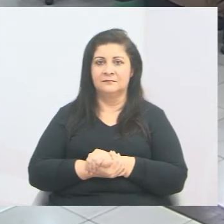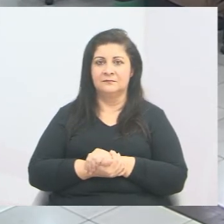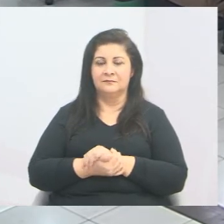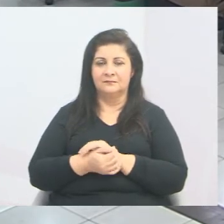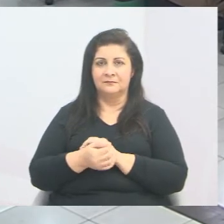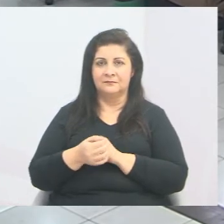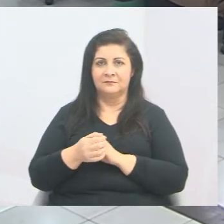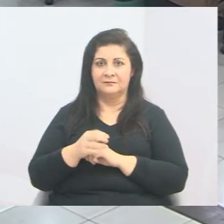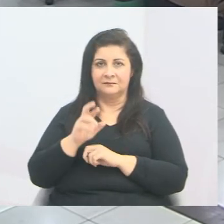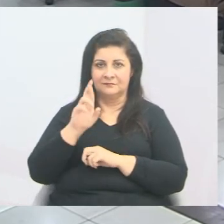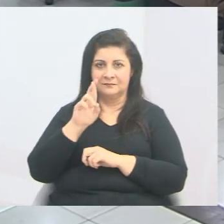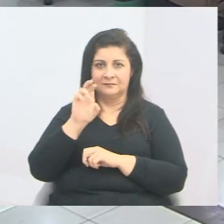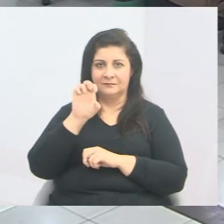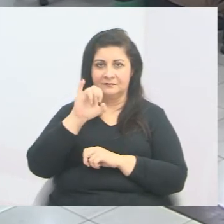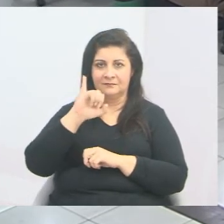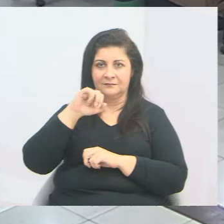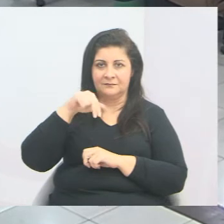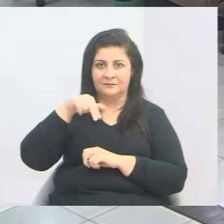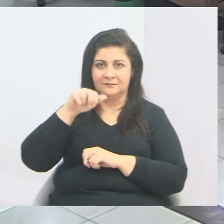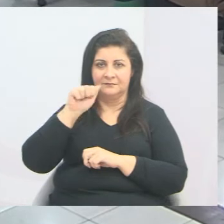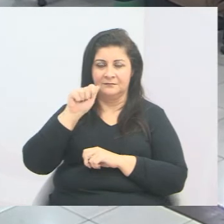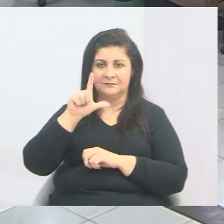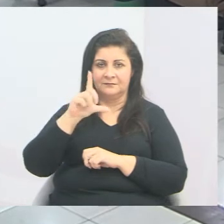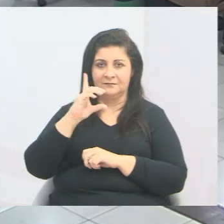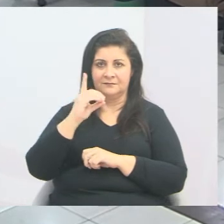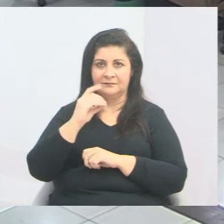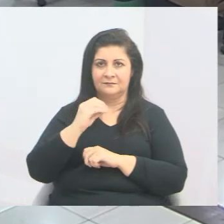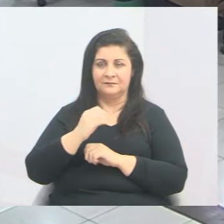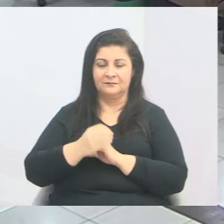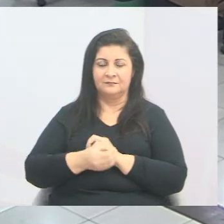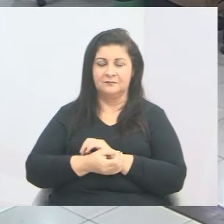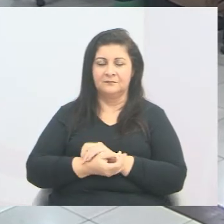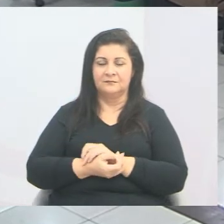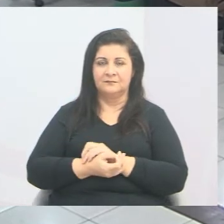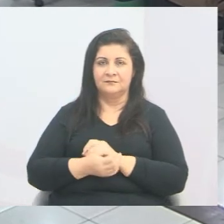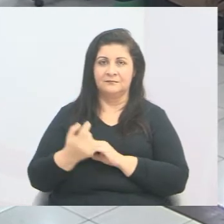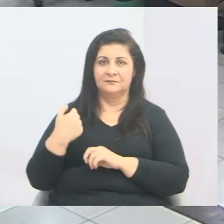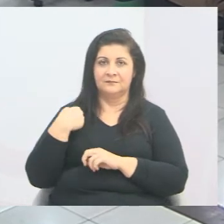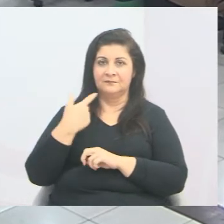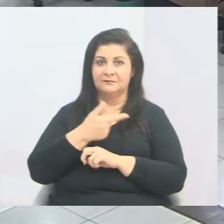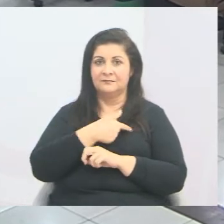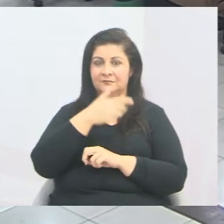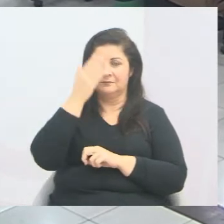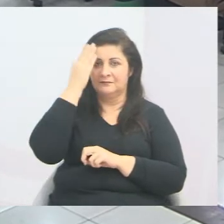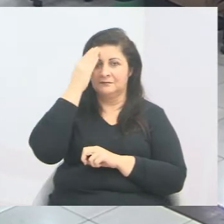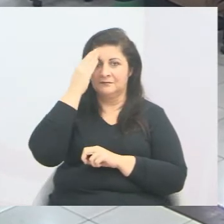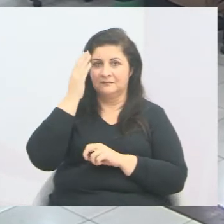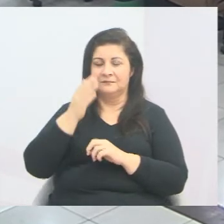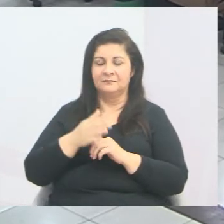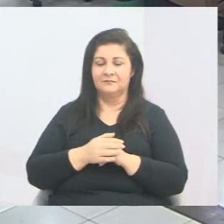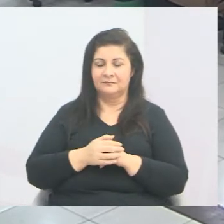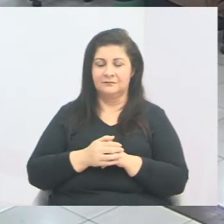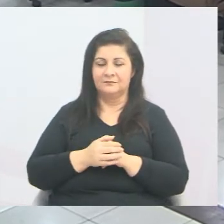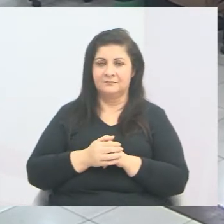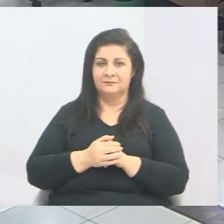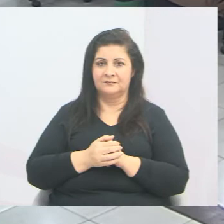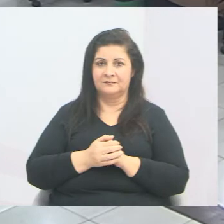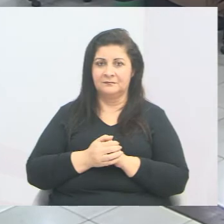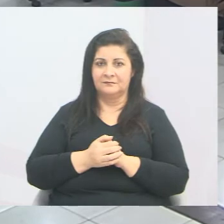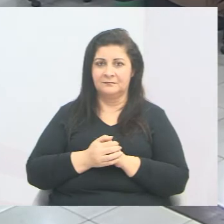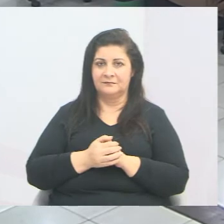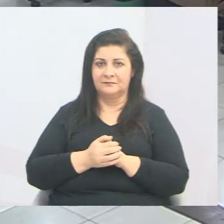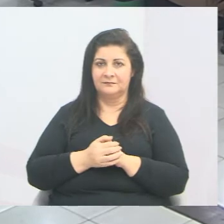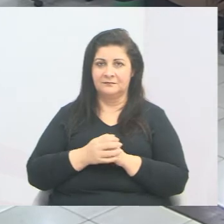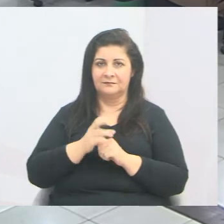Reinaldo, isso? Diante. A gente sabe que a gente está nessa casa aqui há